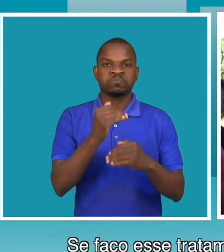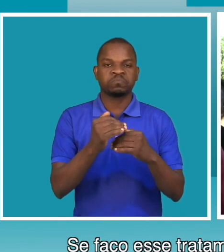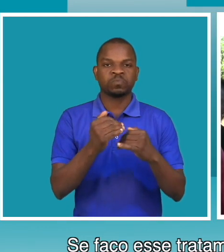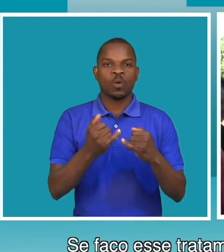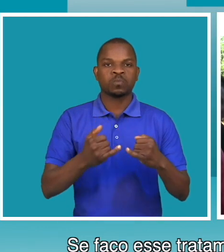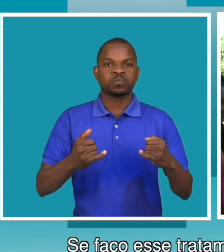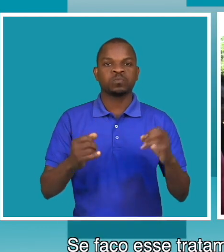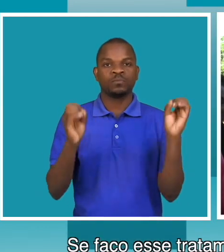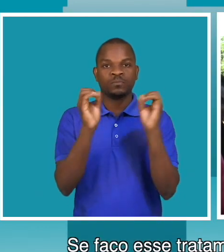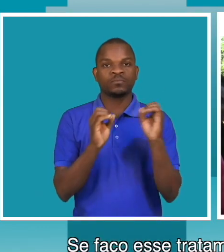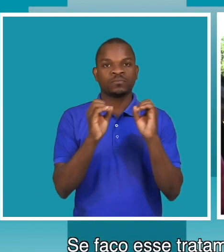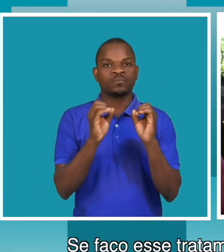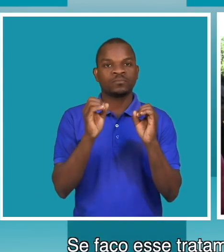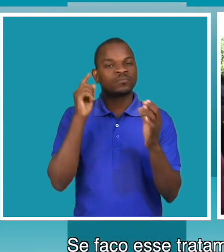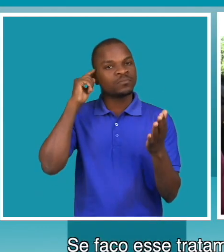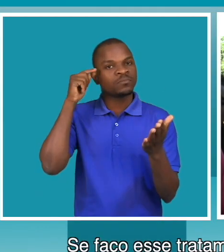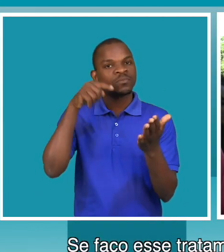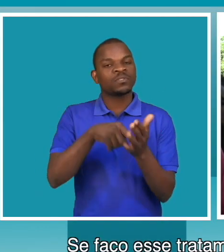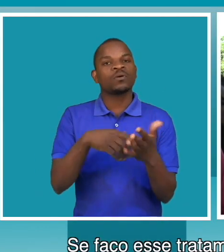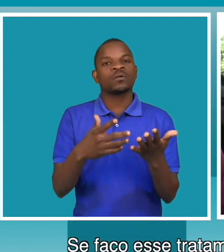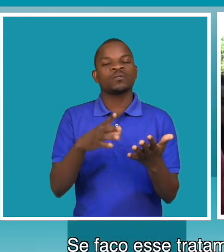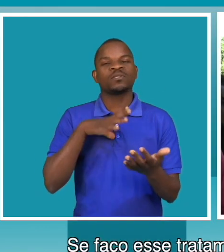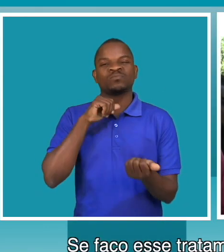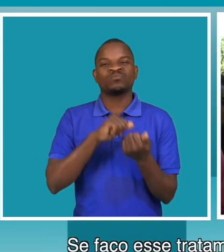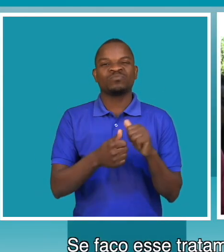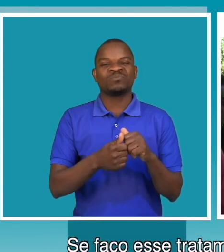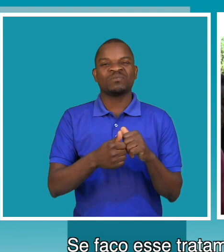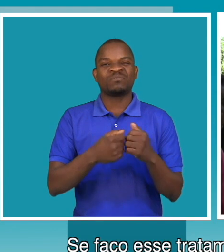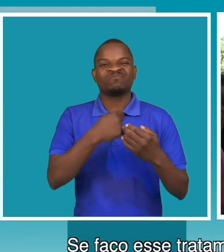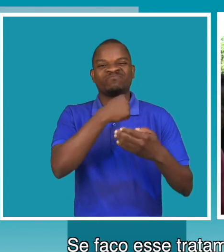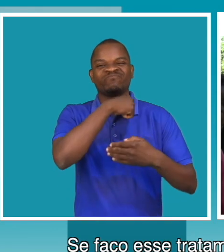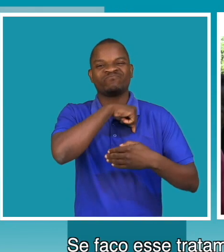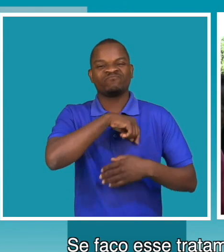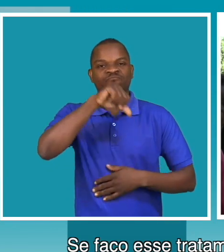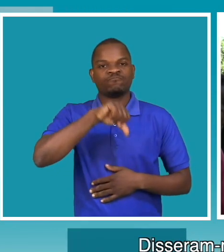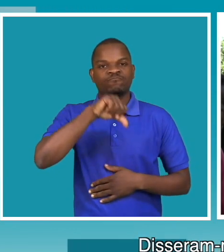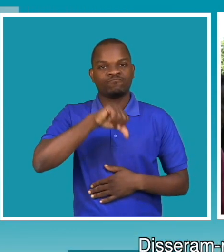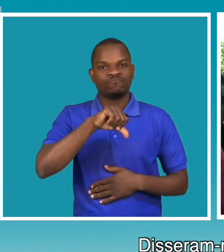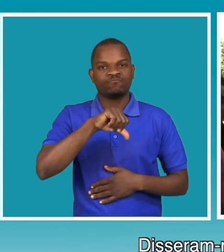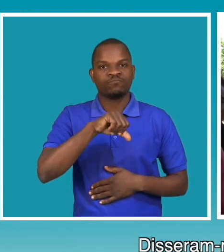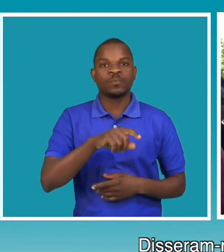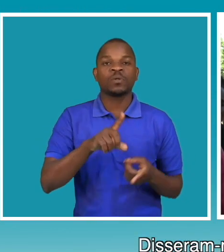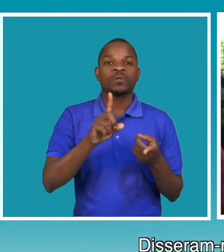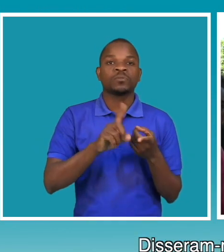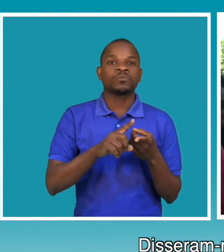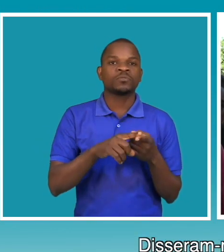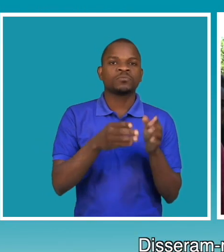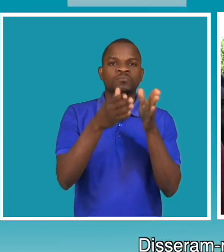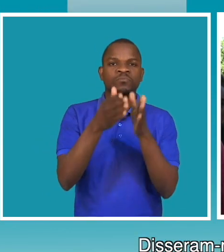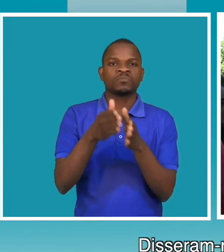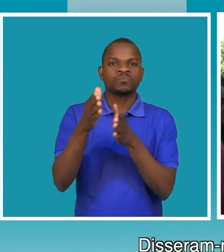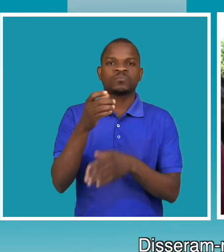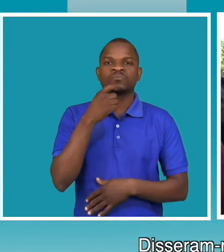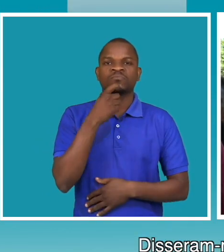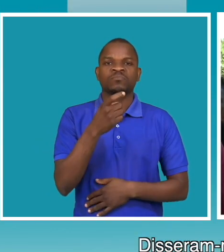devolver o meu corpo, é porque eu tenho uma infecção crônica. Mesmo agora, estavam a